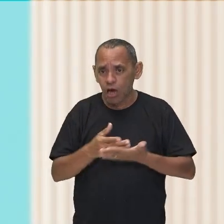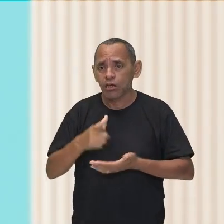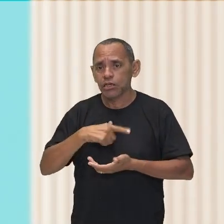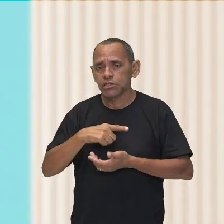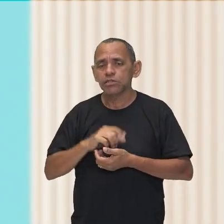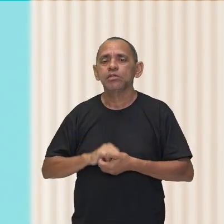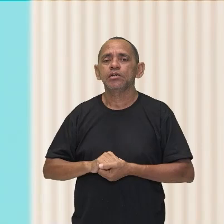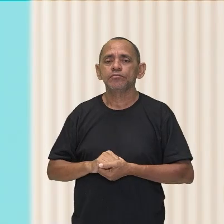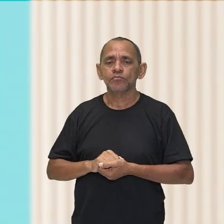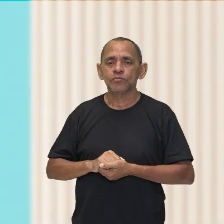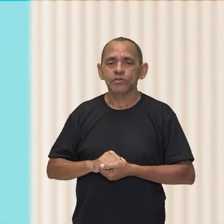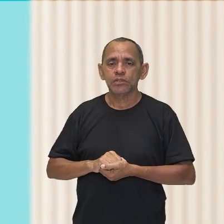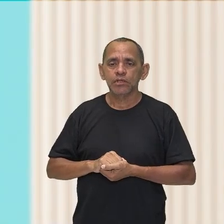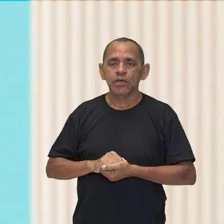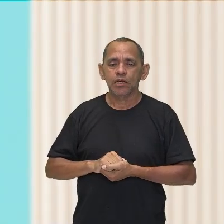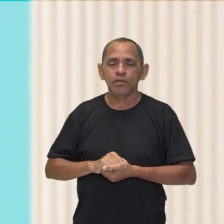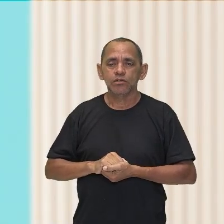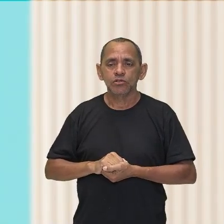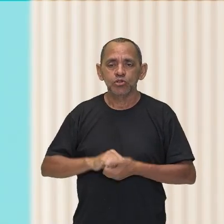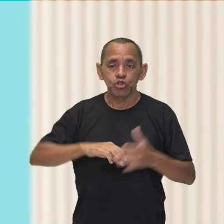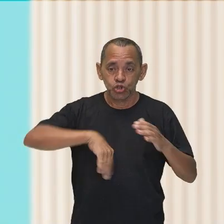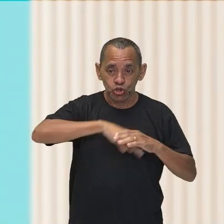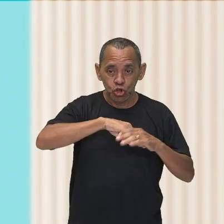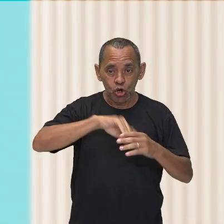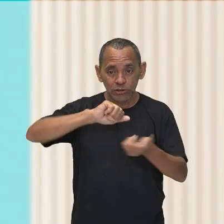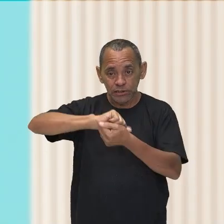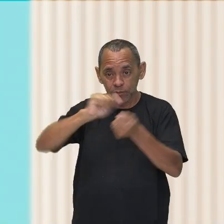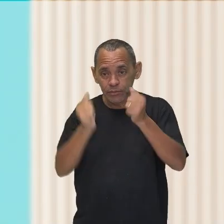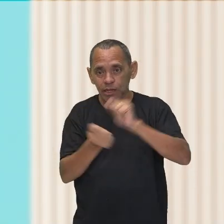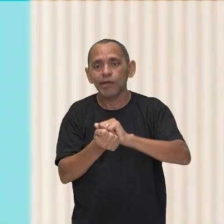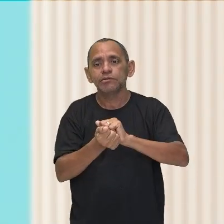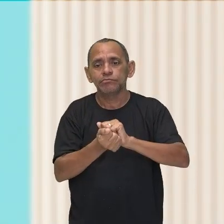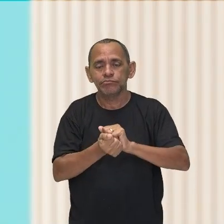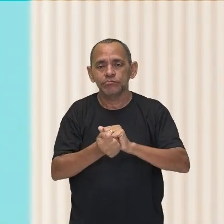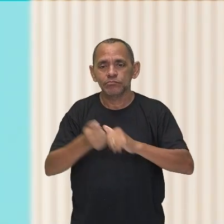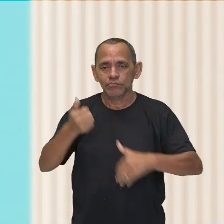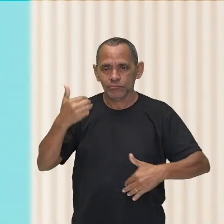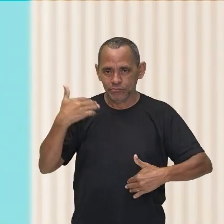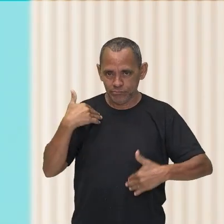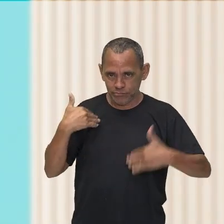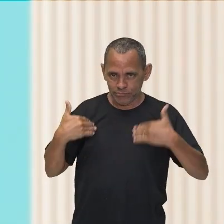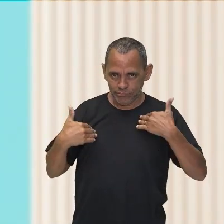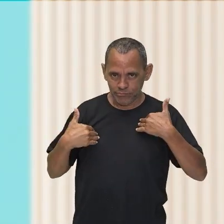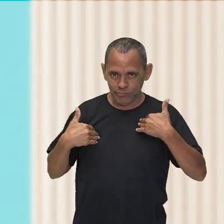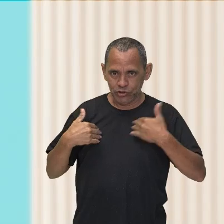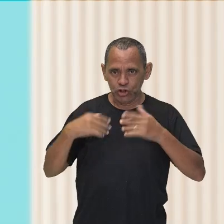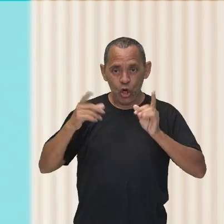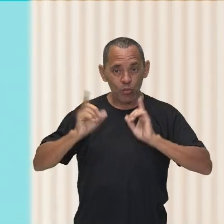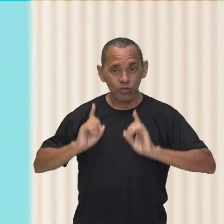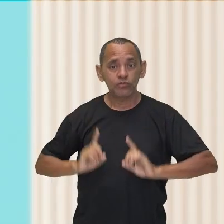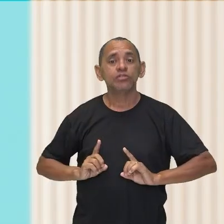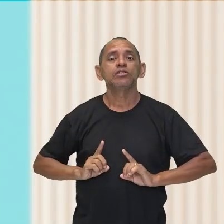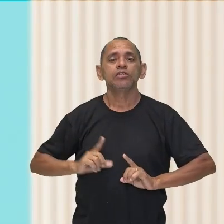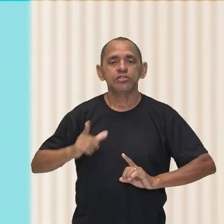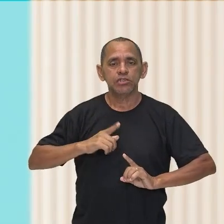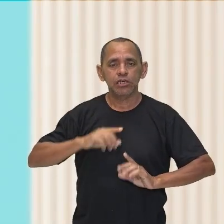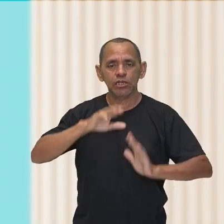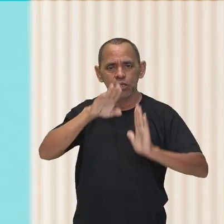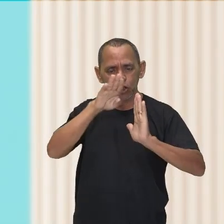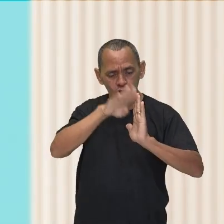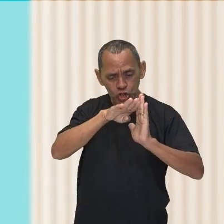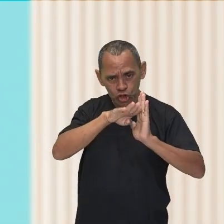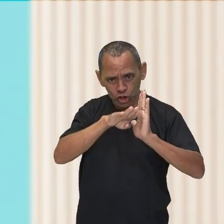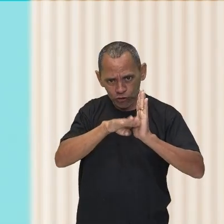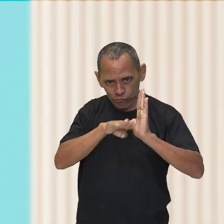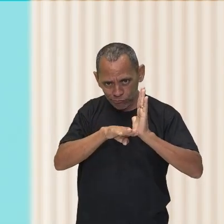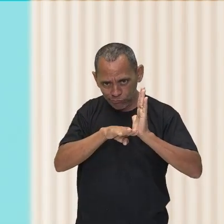seguinte, a paralisia cerebral é um tipo de deficiência que ela compreende vários níveis, e